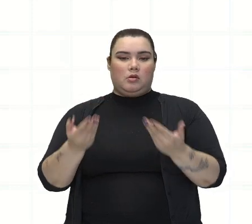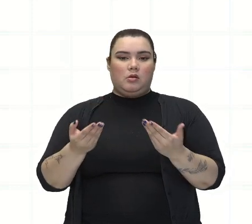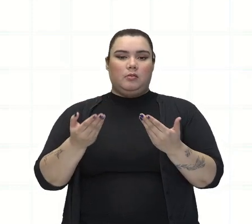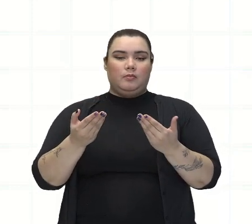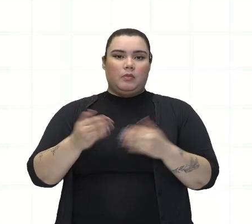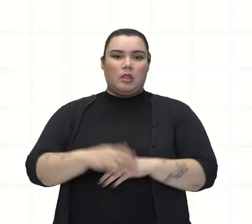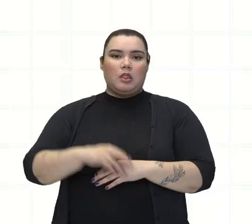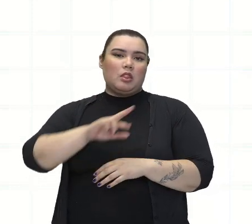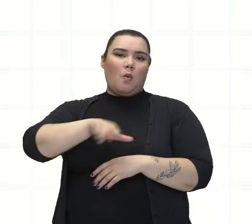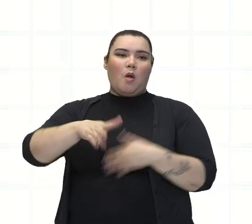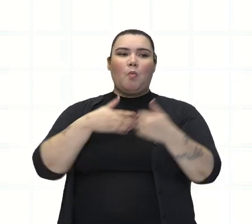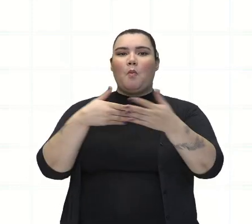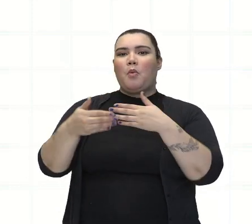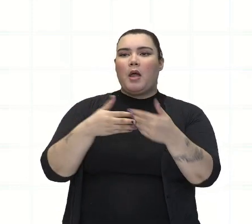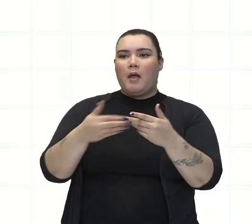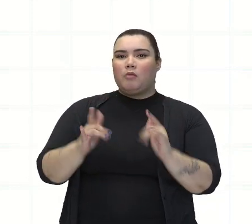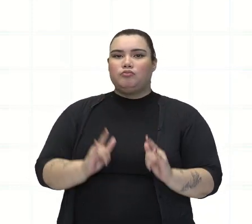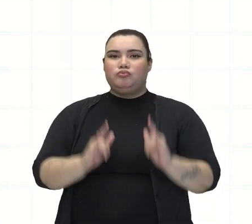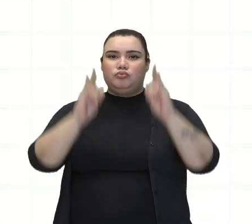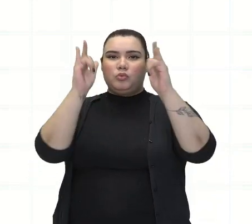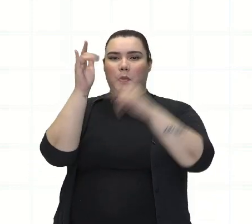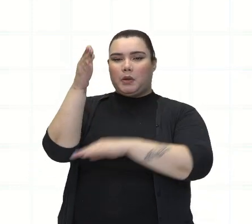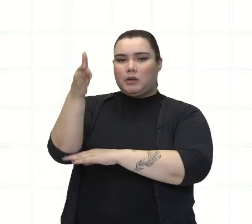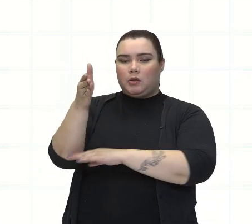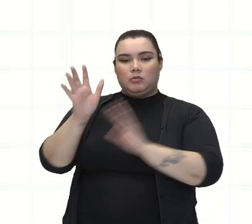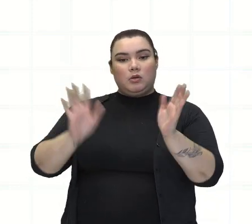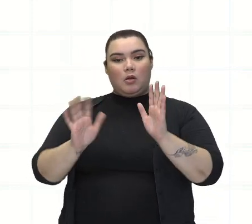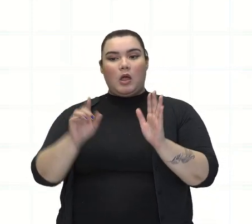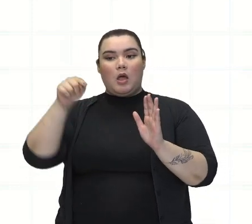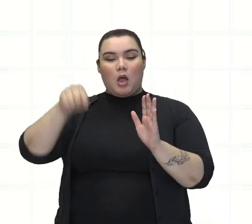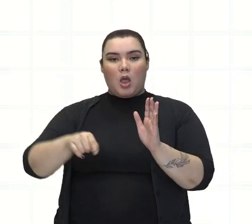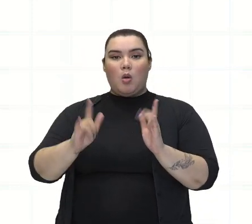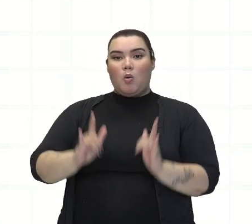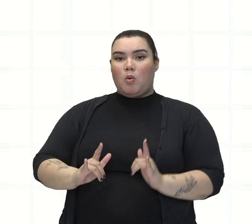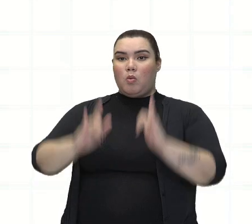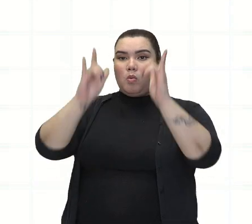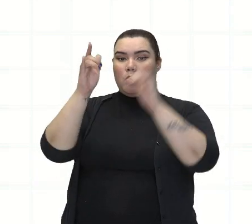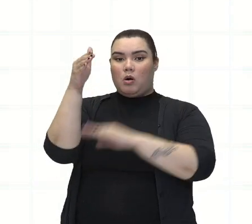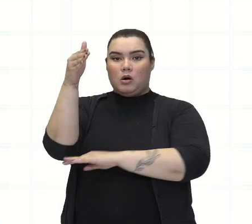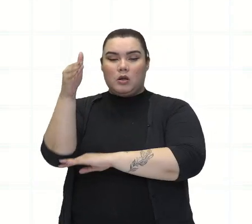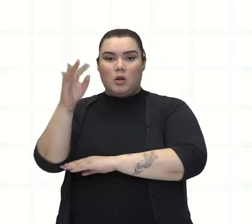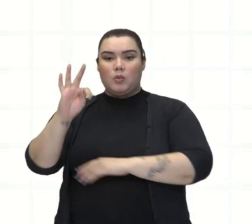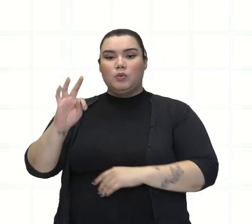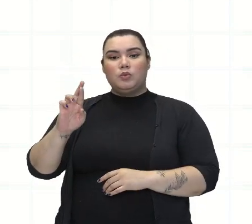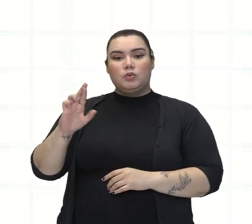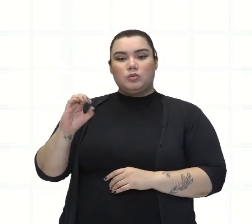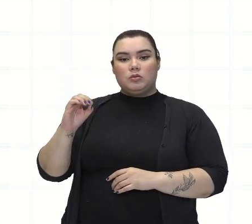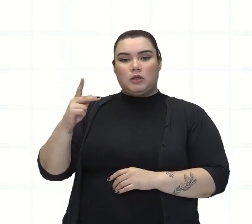qualquer hotel, é o hotel tropical. E o